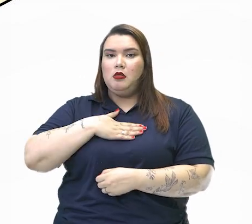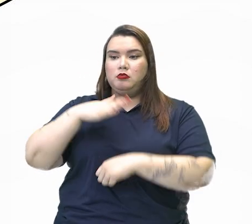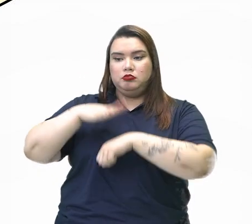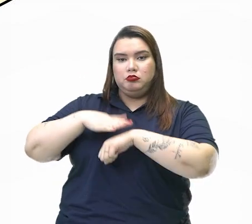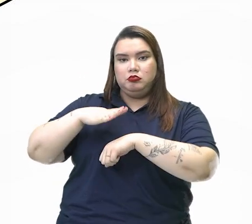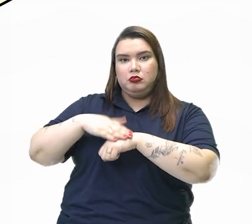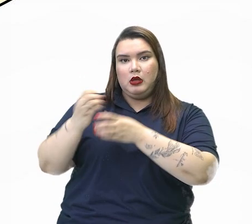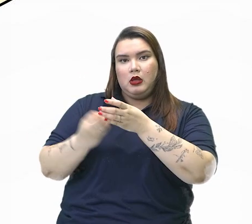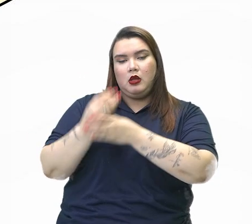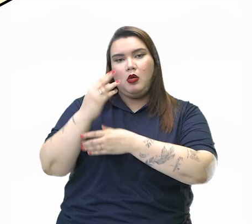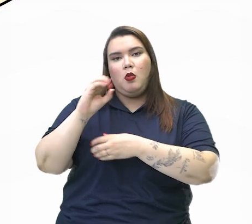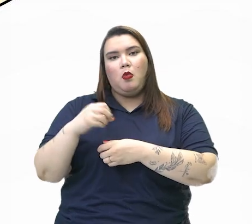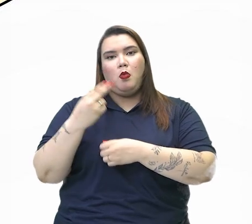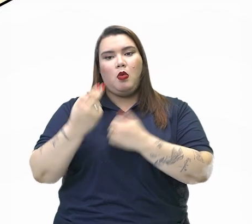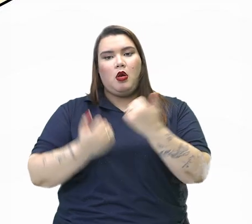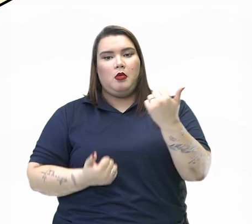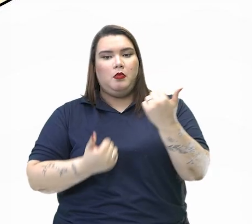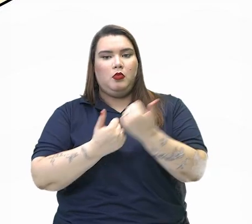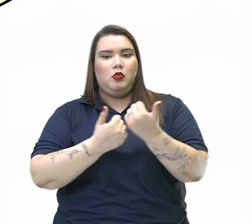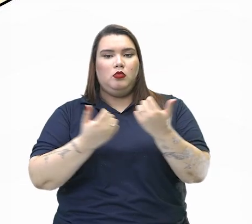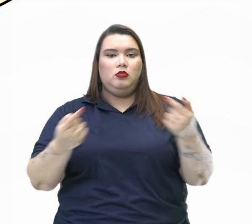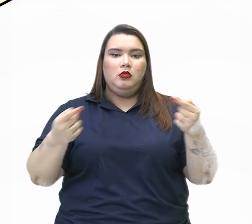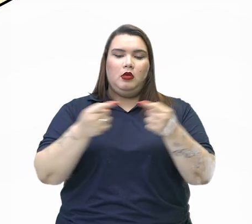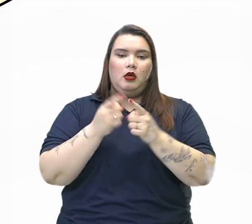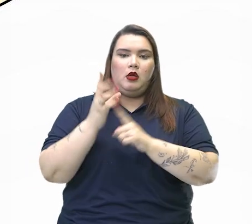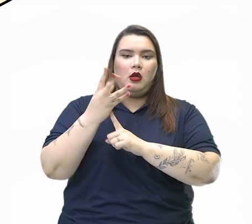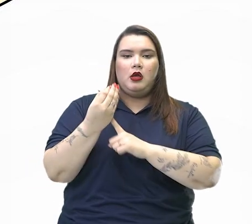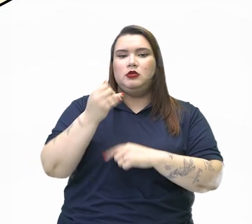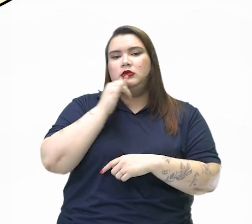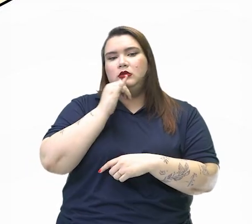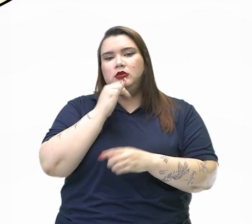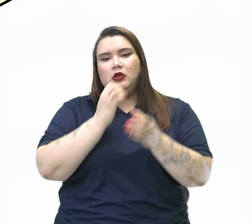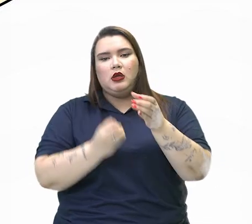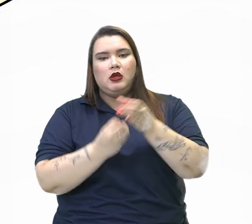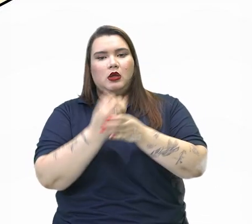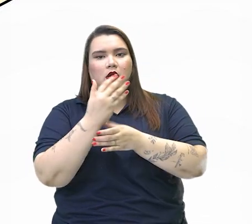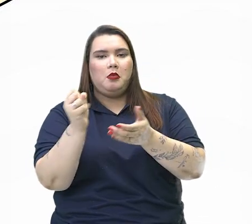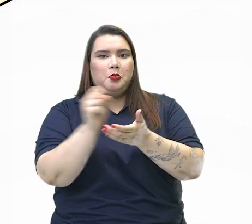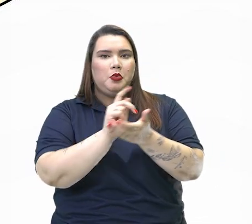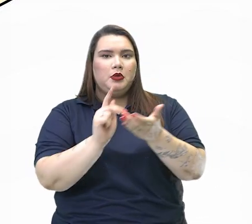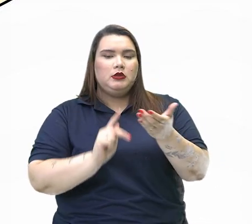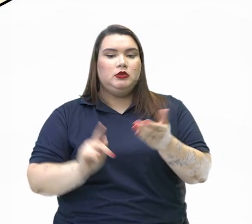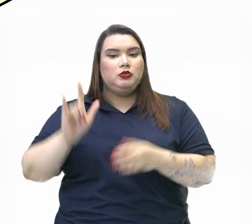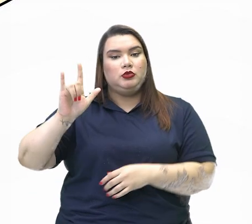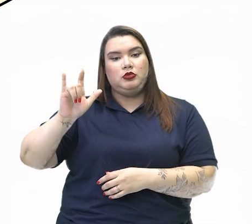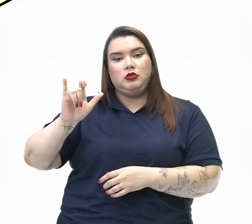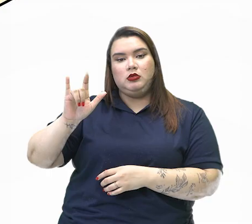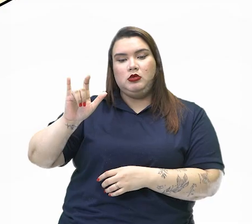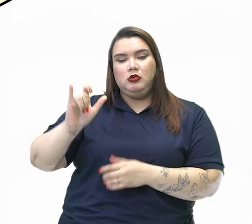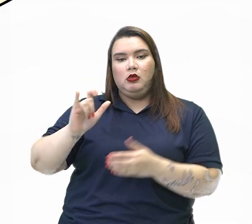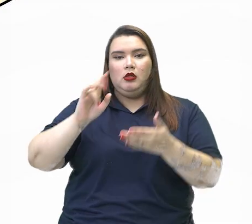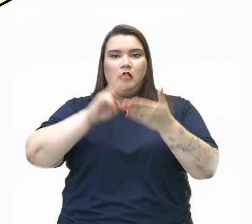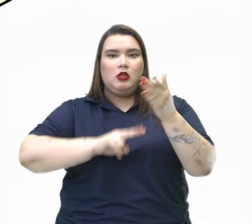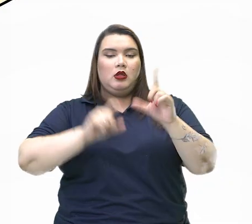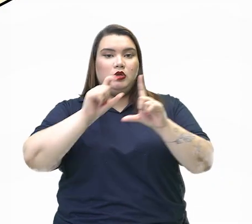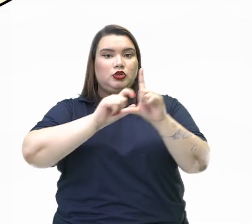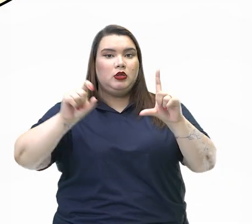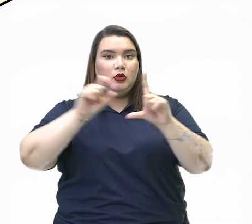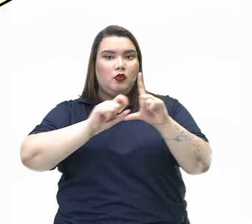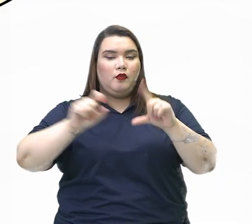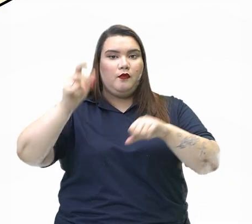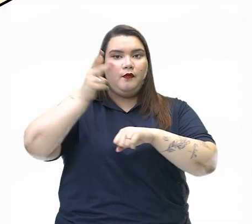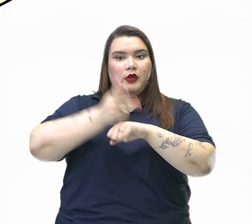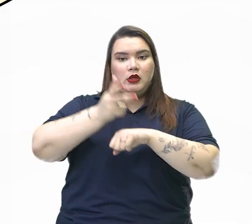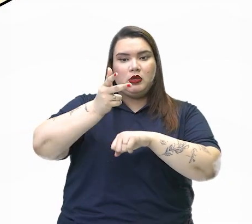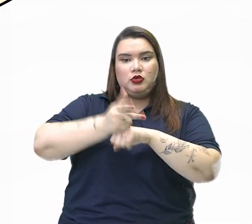ou coautor, com uma obra, seja escrevendo uma poesia no Instagram, legendando um vídeo no TikTok, criando uma